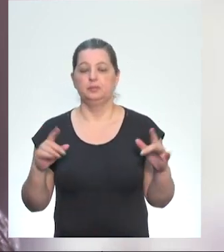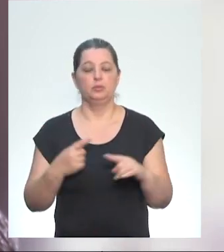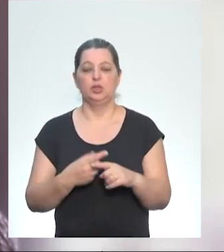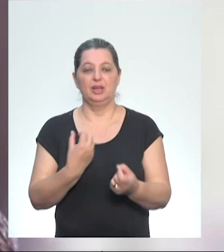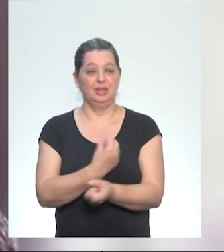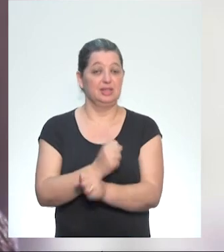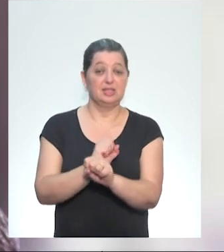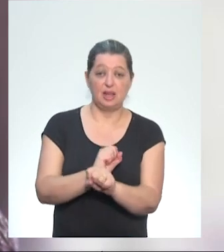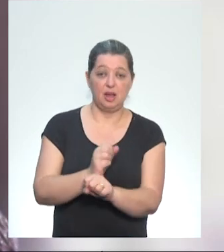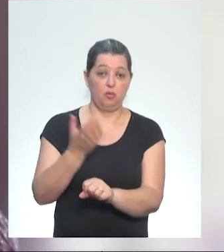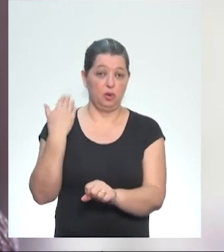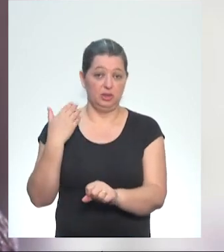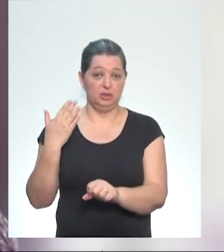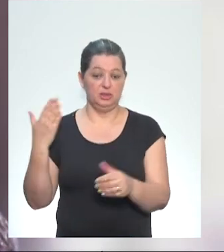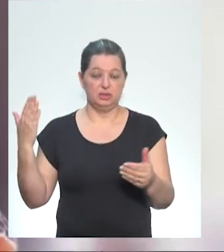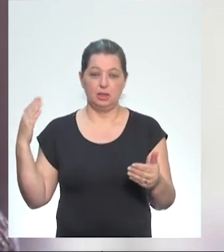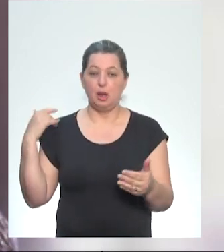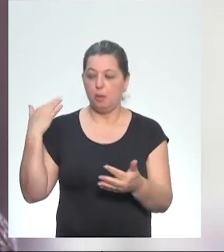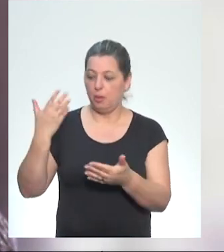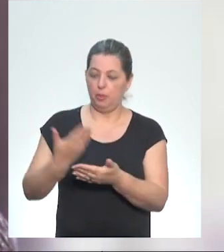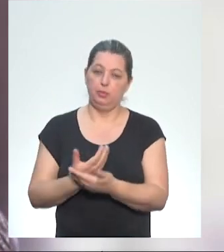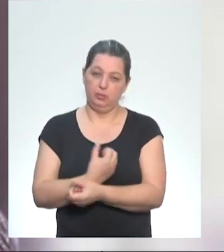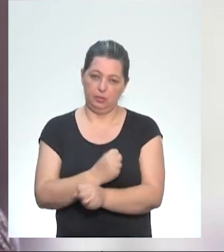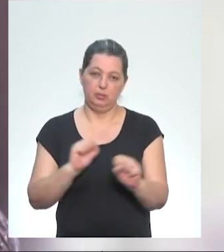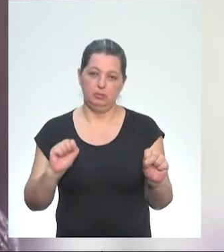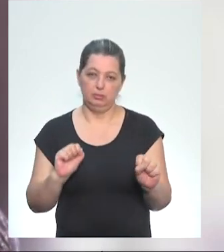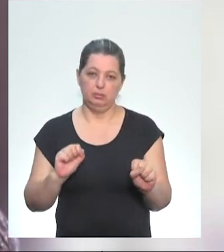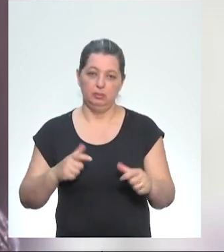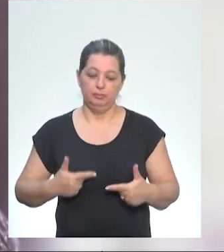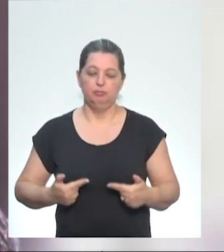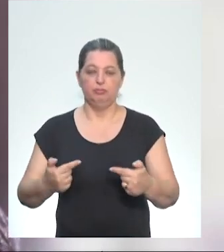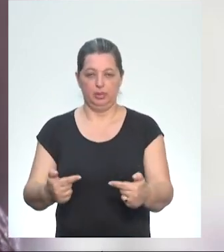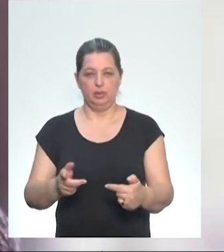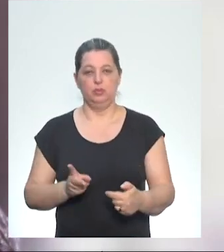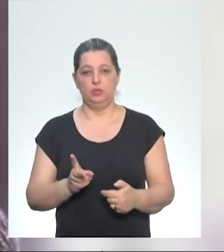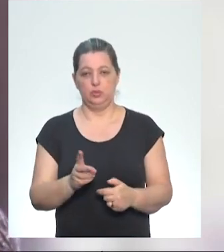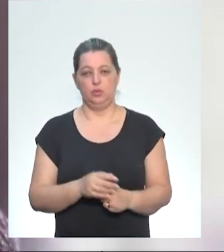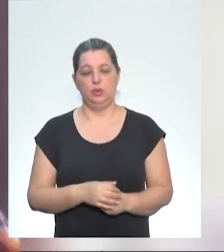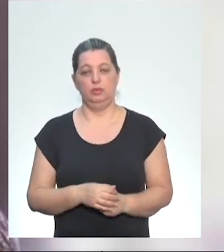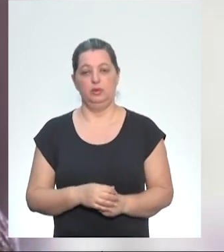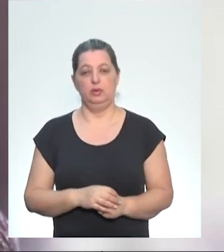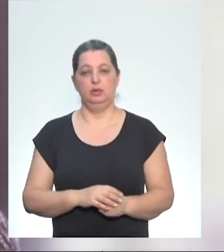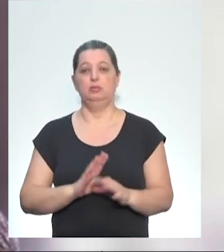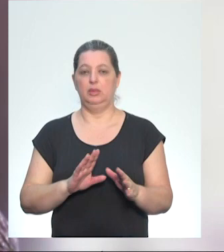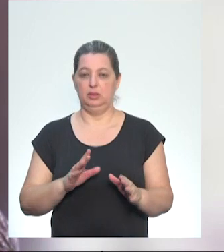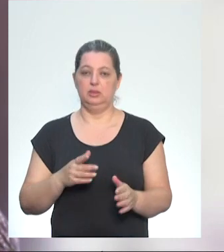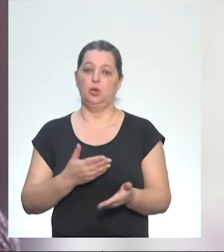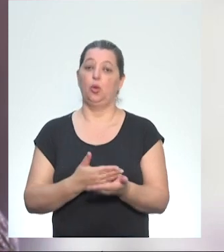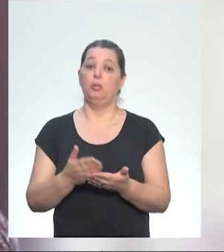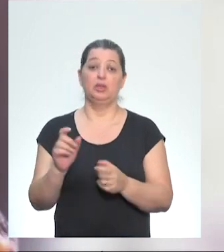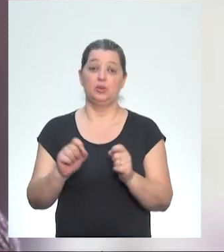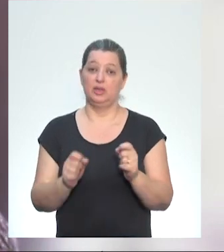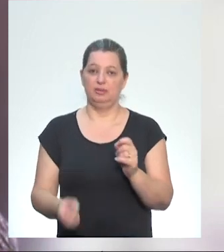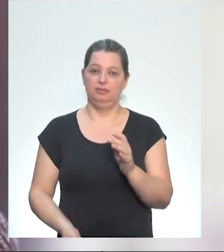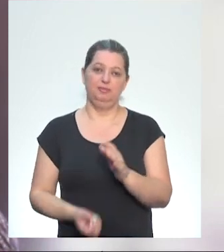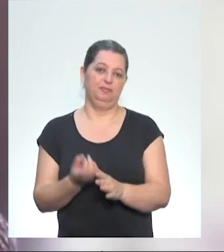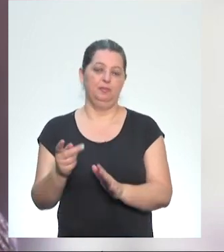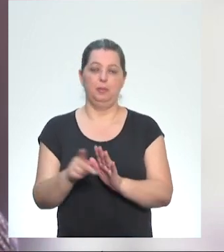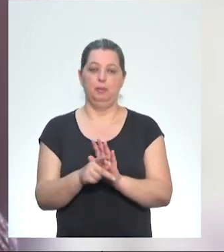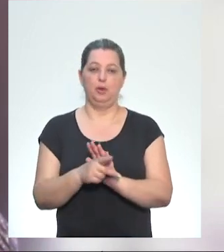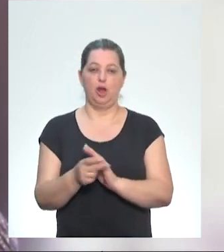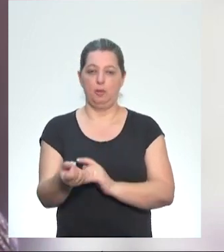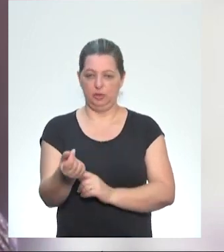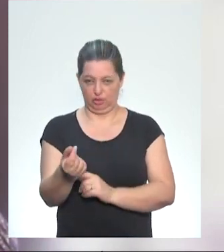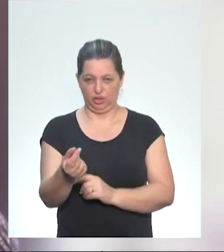aí a demanda que tinha, apesar de ter muitas guerras, não era suficiente. E aí entra o dinheiro, que quem não gosta